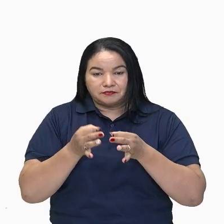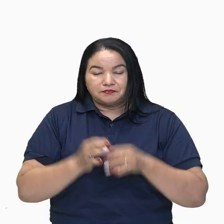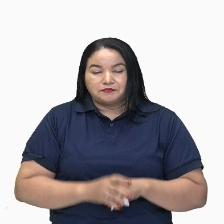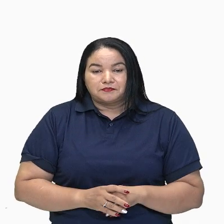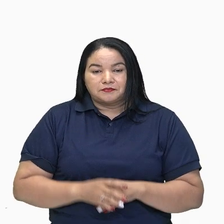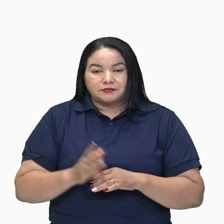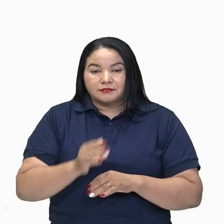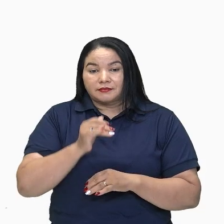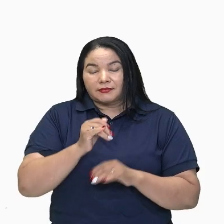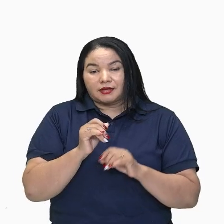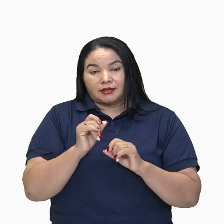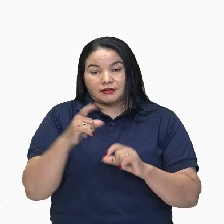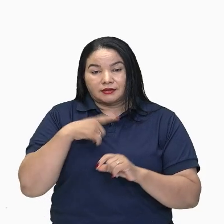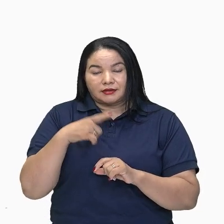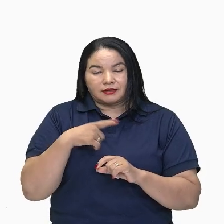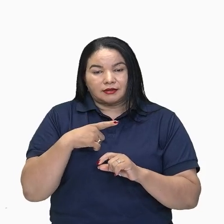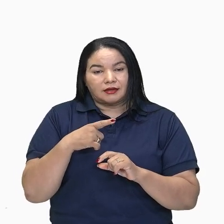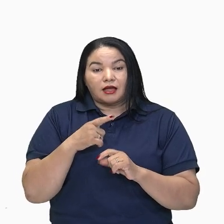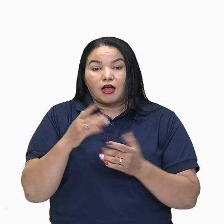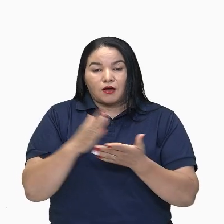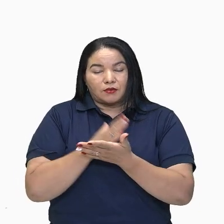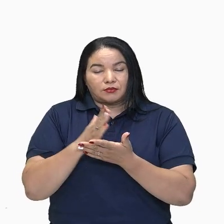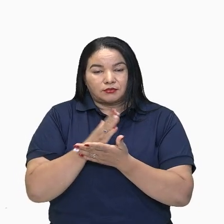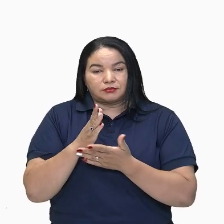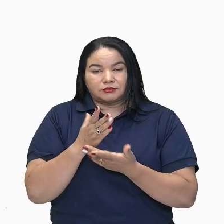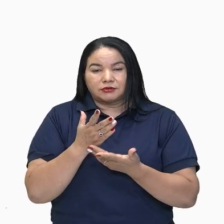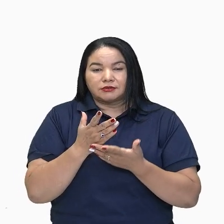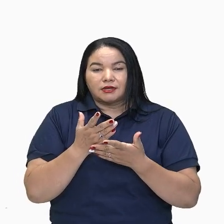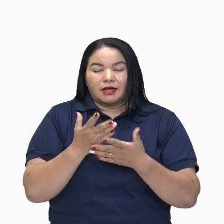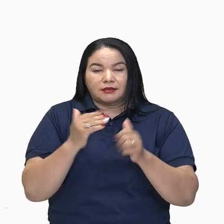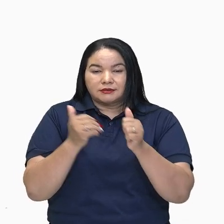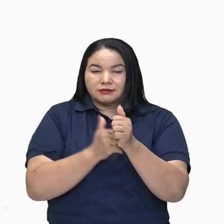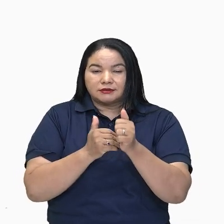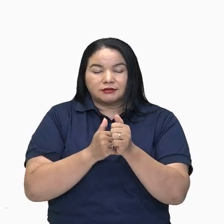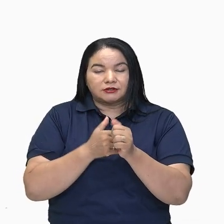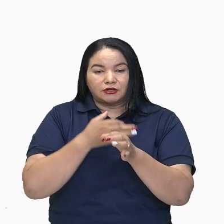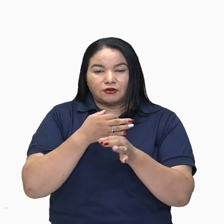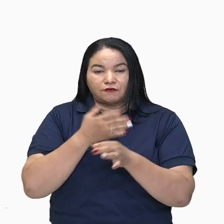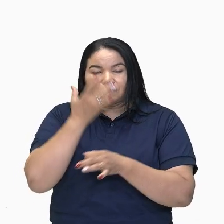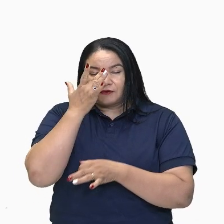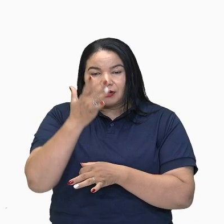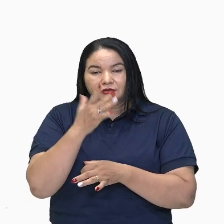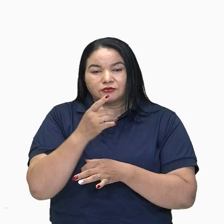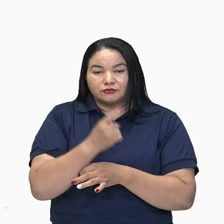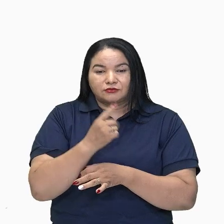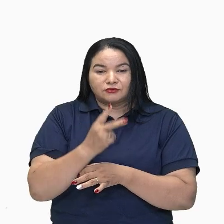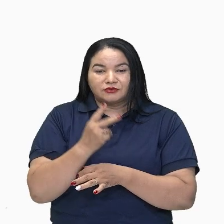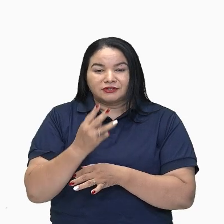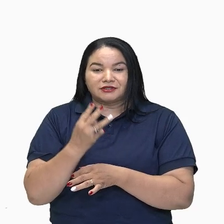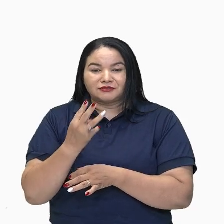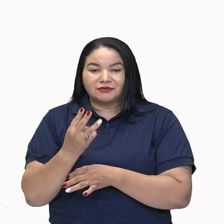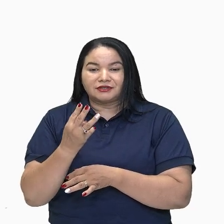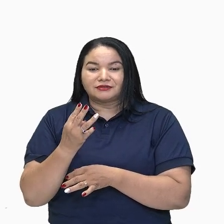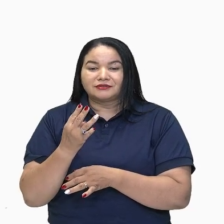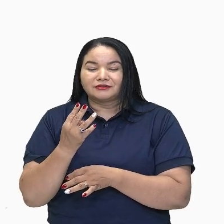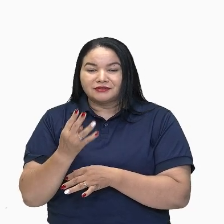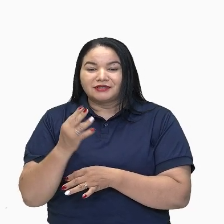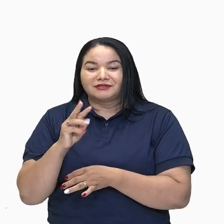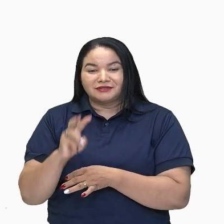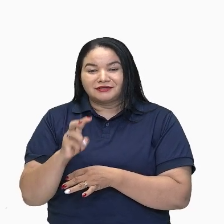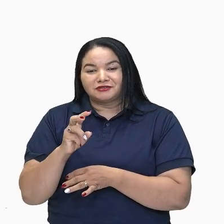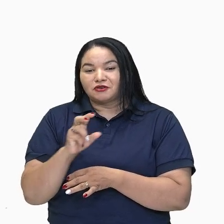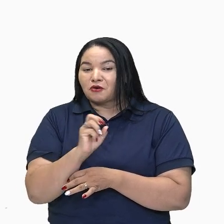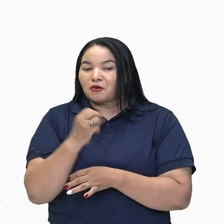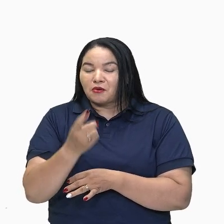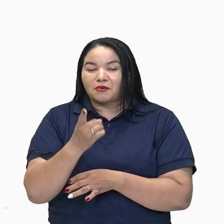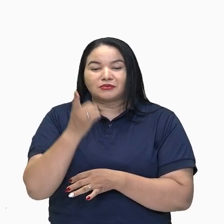no exemplo. Muitas pessoas utilizam senhas fáceis de adivinhar, como 1, 2, 3, 4 e 5, ou data